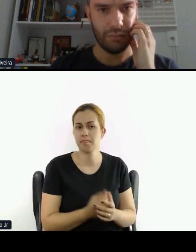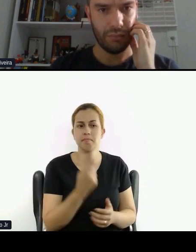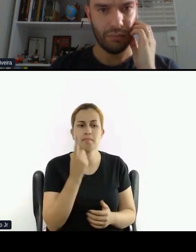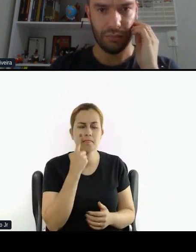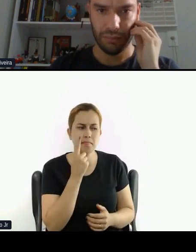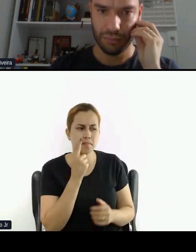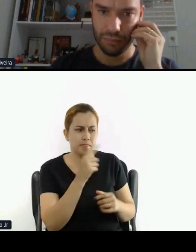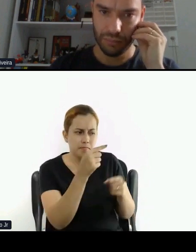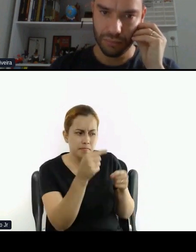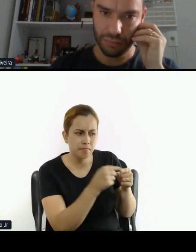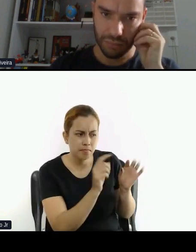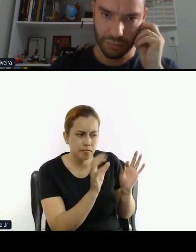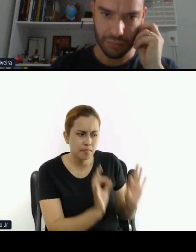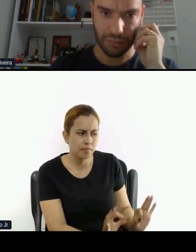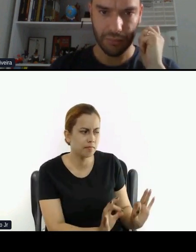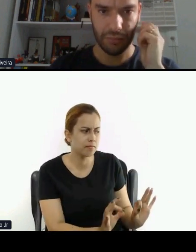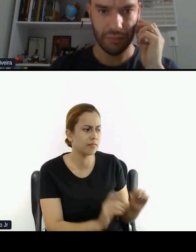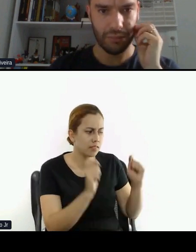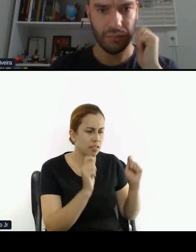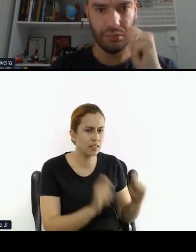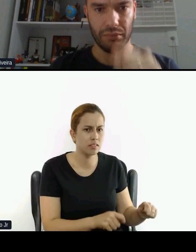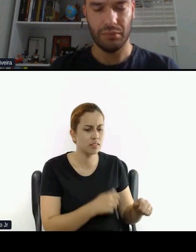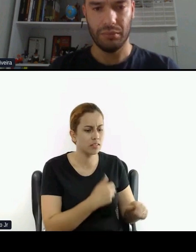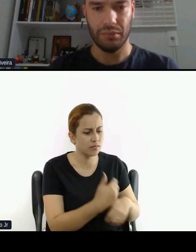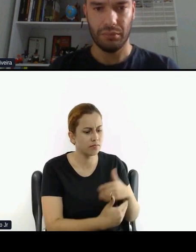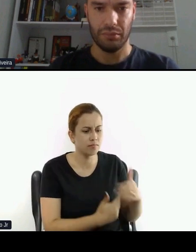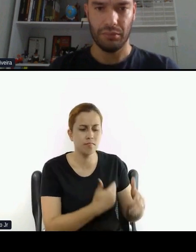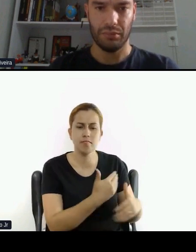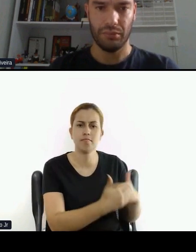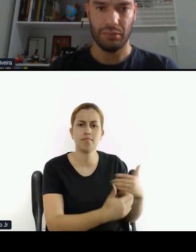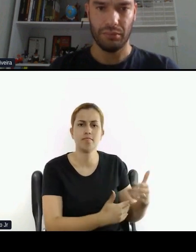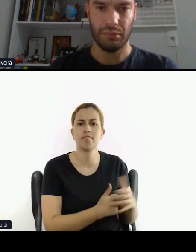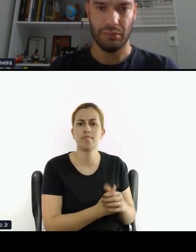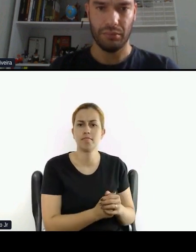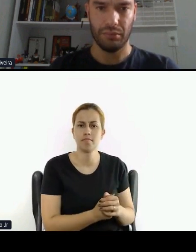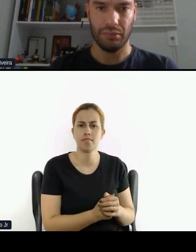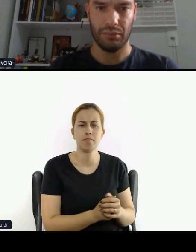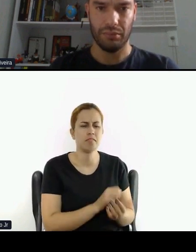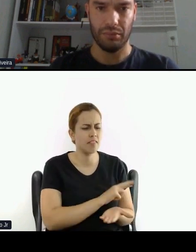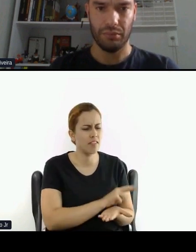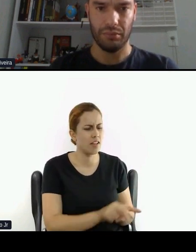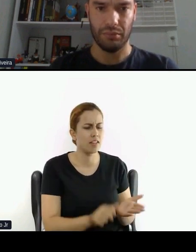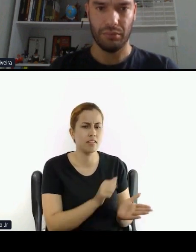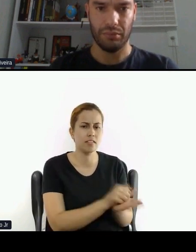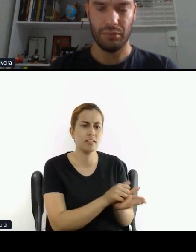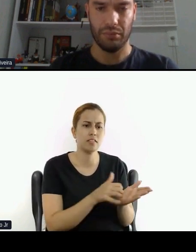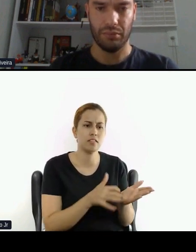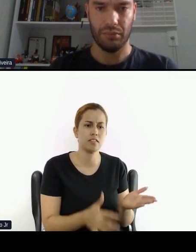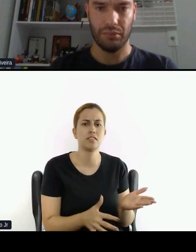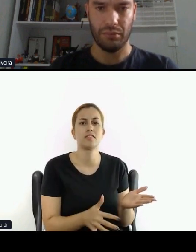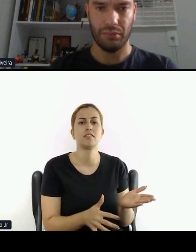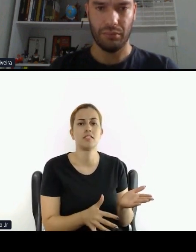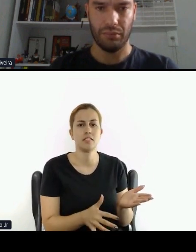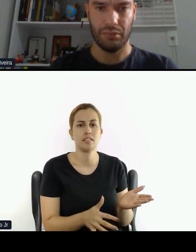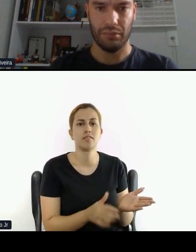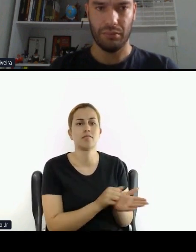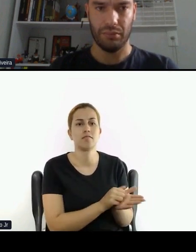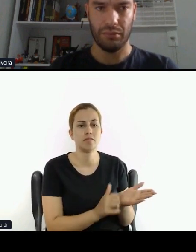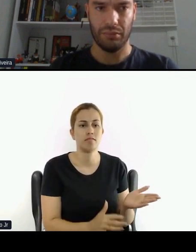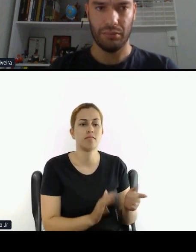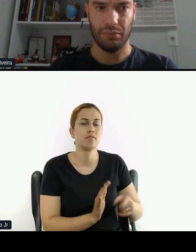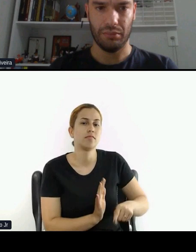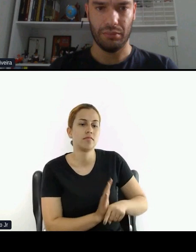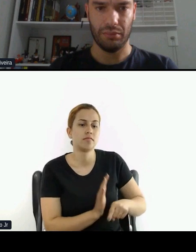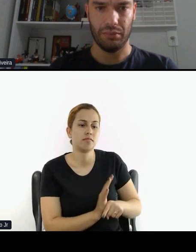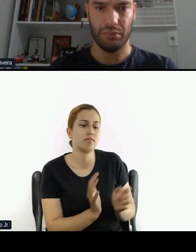né? Toda uma série de atividades e ações que favorecem ao